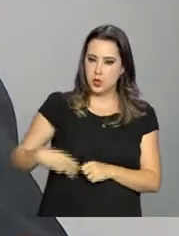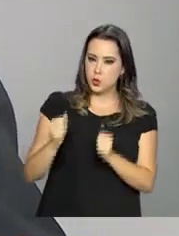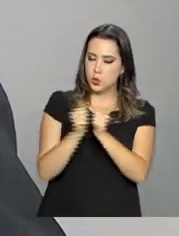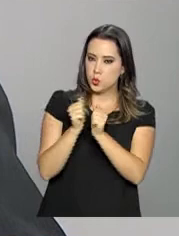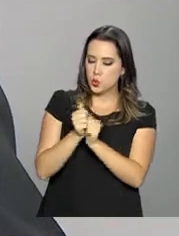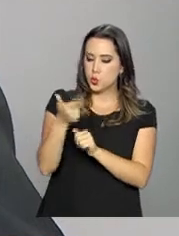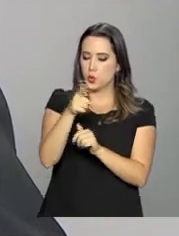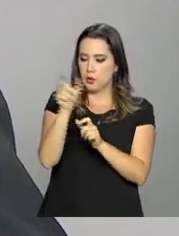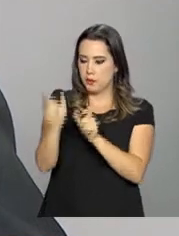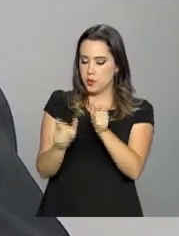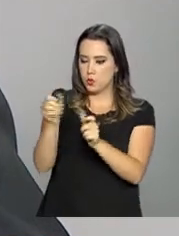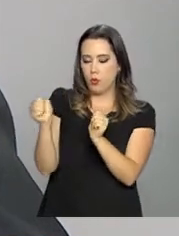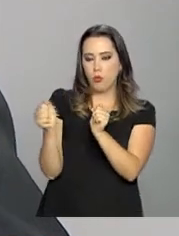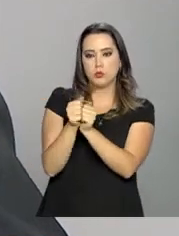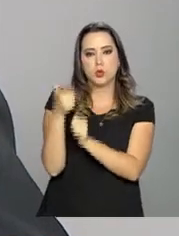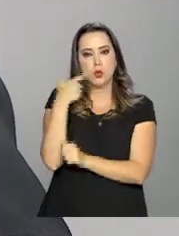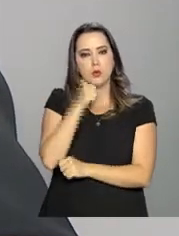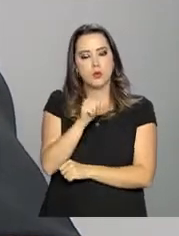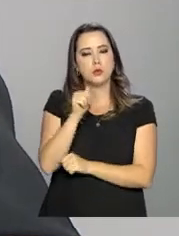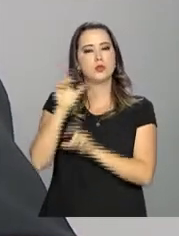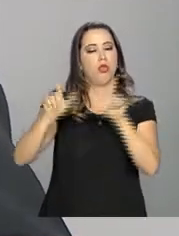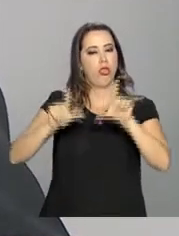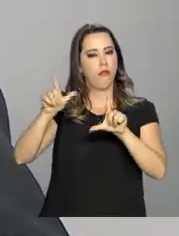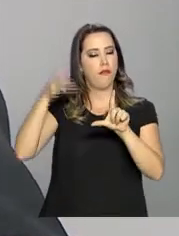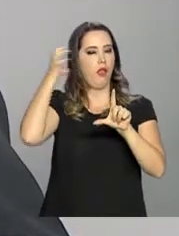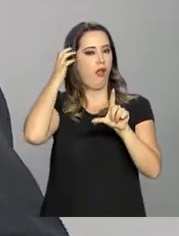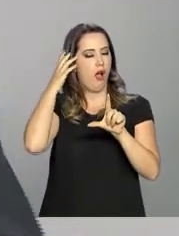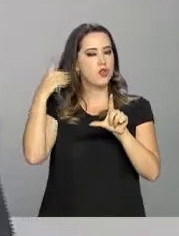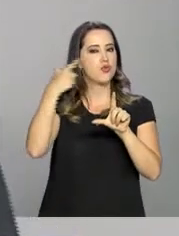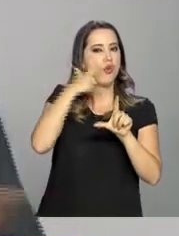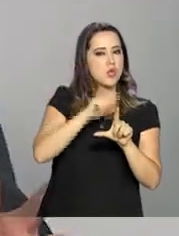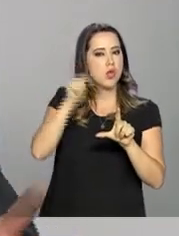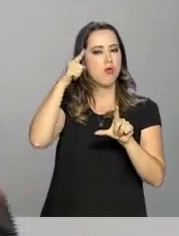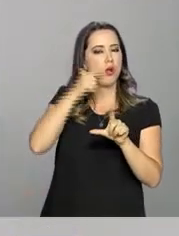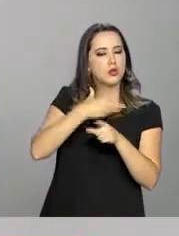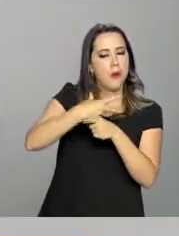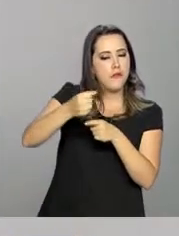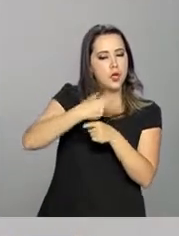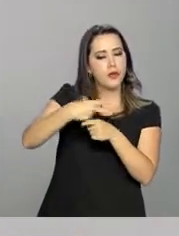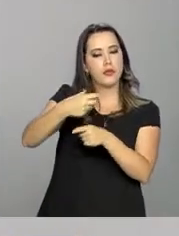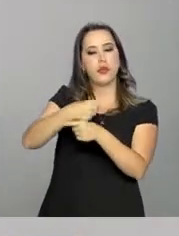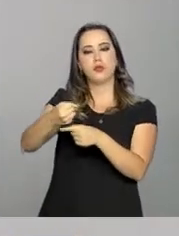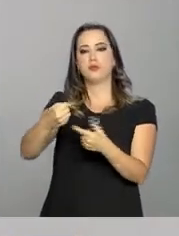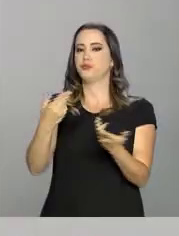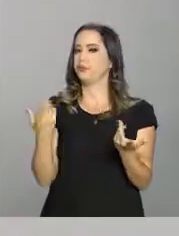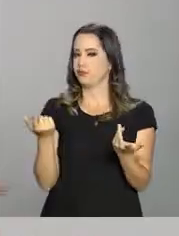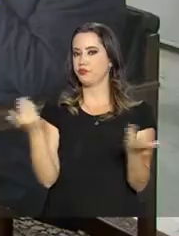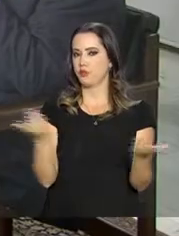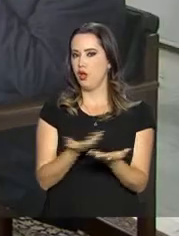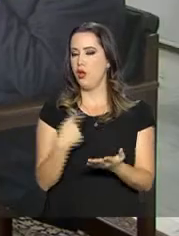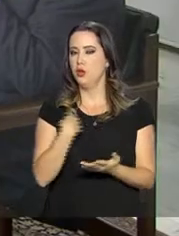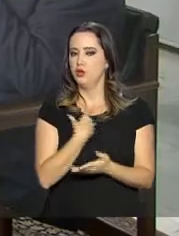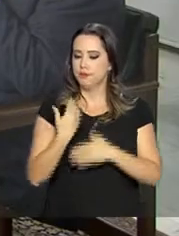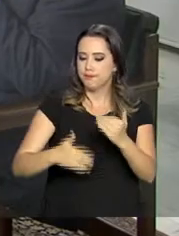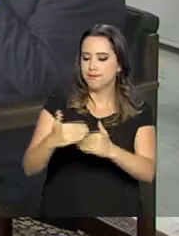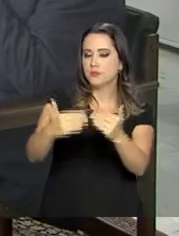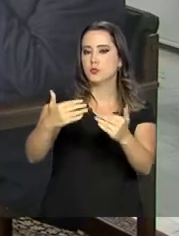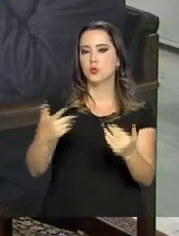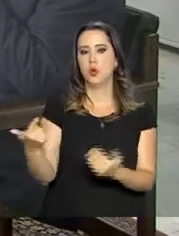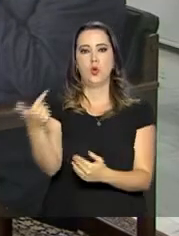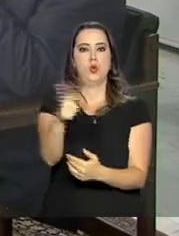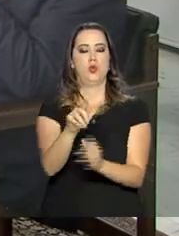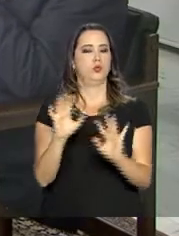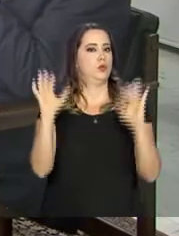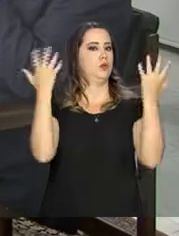várias conquistas que o setor de radiodifusão teve no nosso governo acho que hoje de alguma maneira nós vamos prosseguir teremos